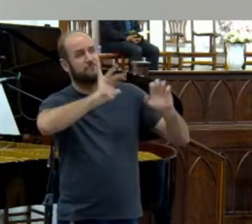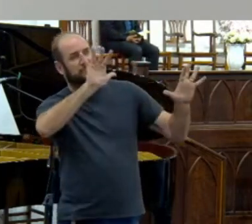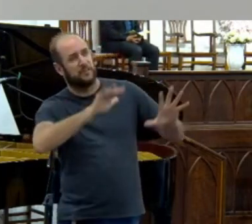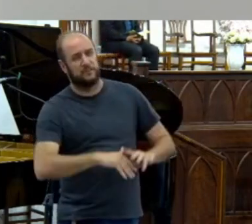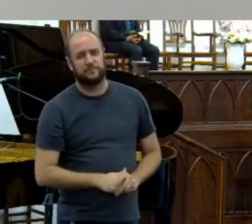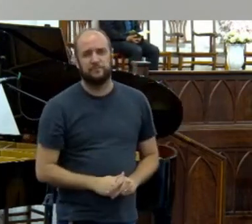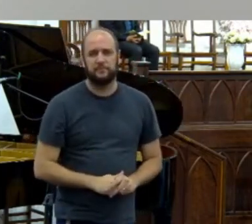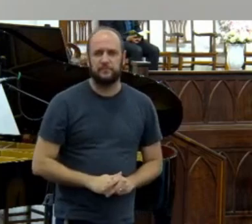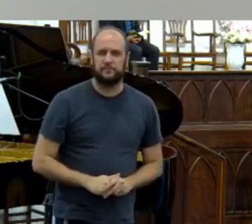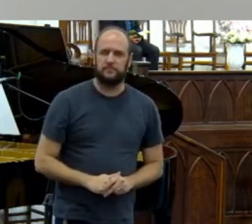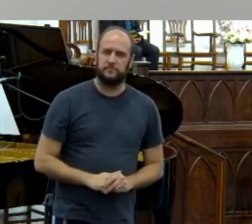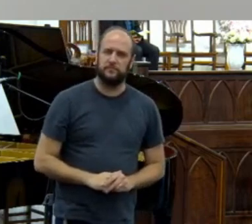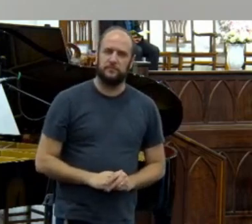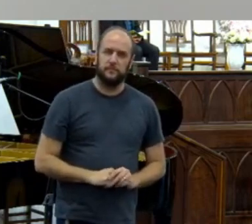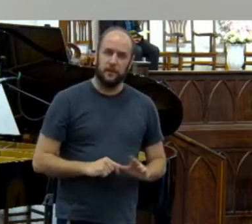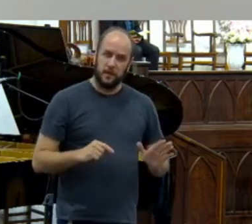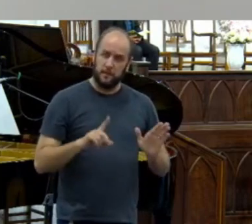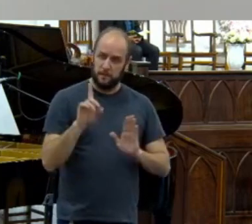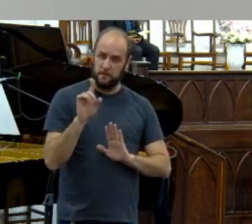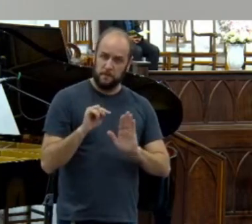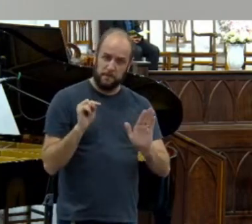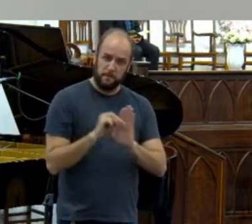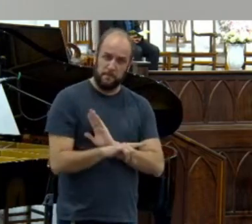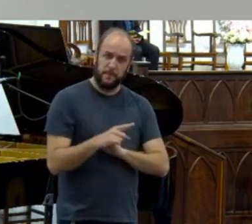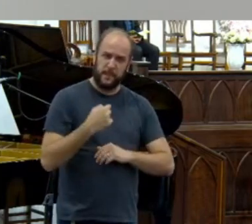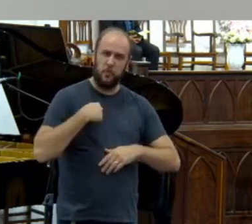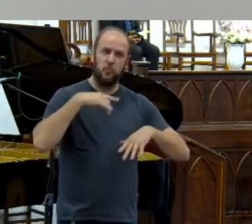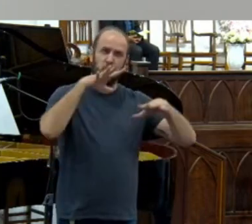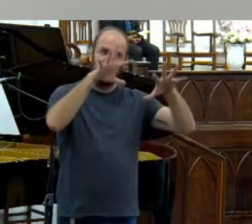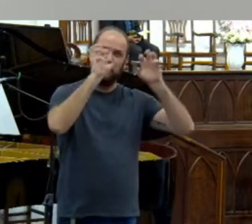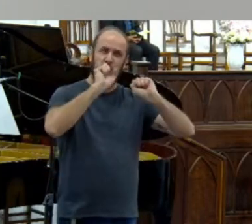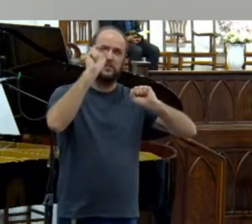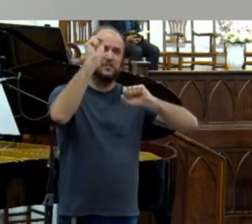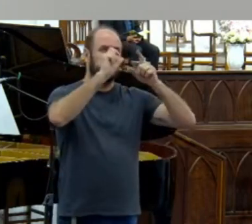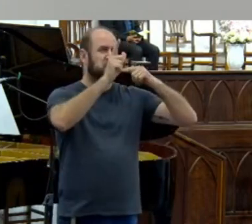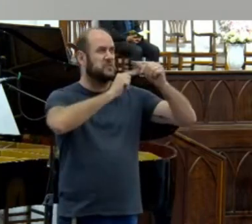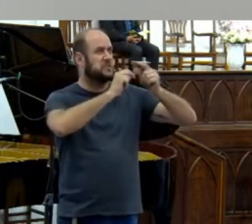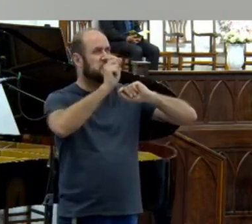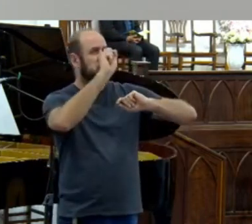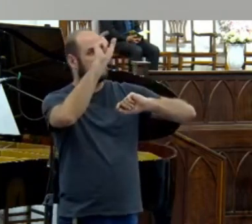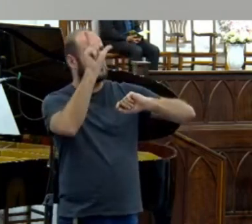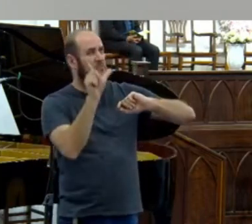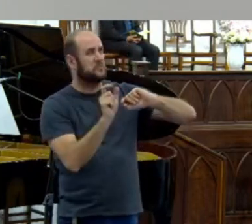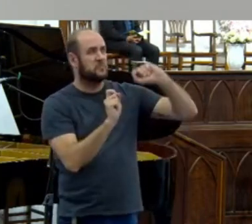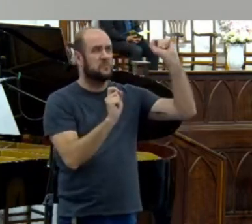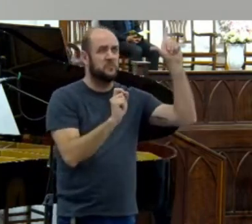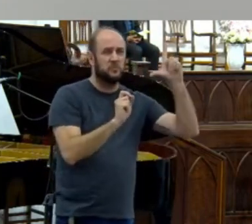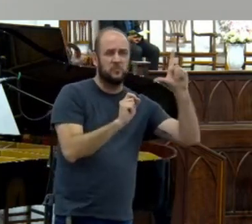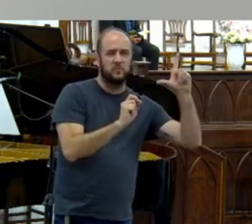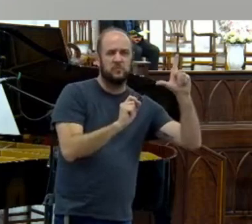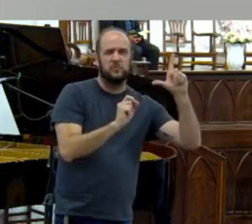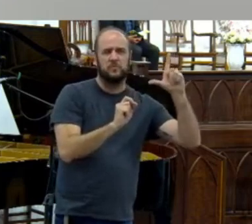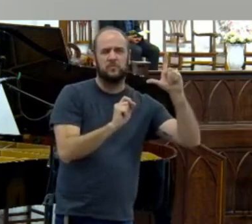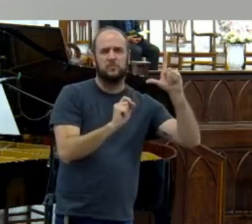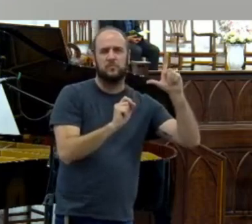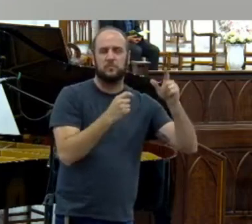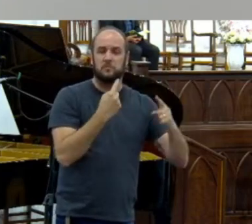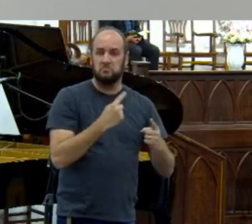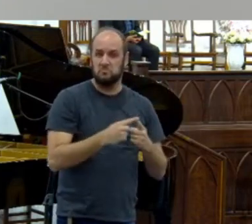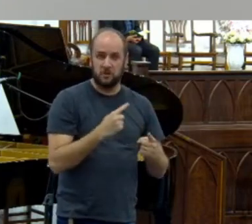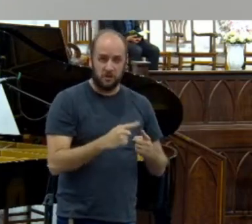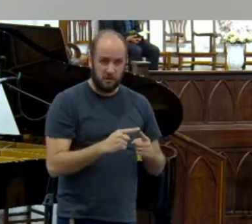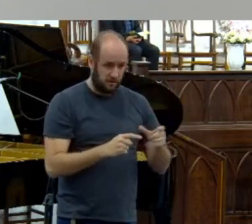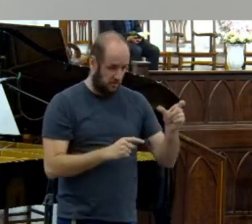eu amaldiçoei as estrelas, os sóis, as luas, por que eu não faria